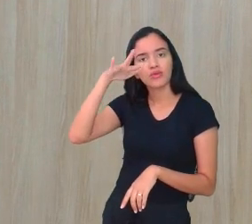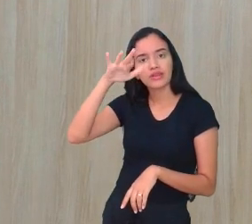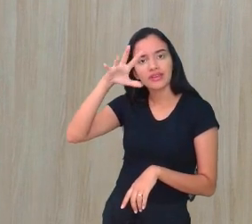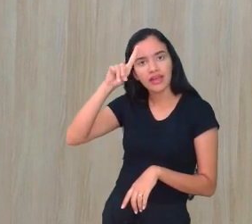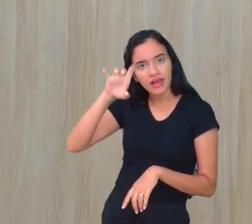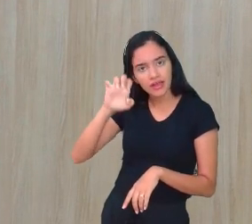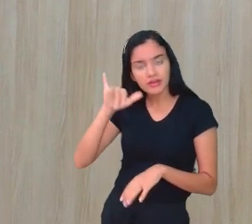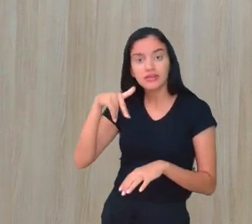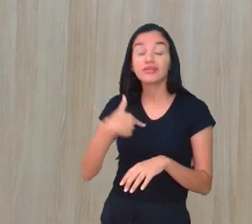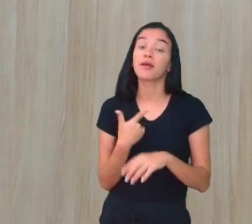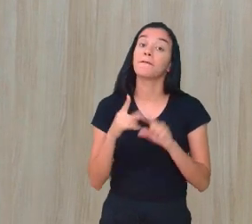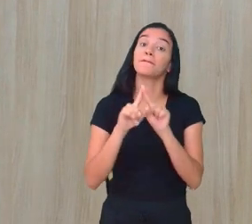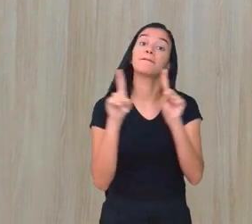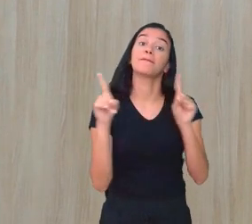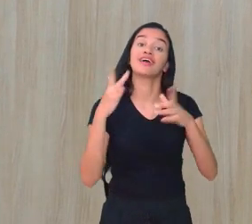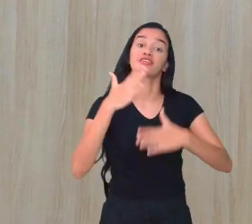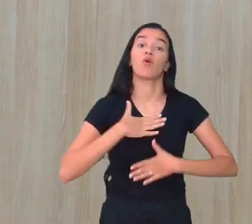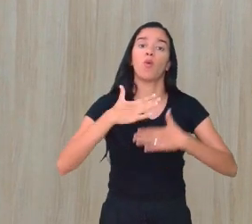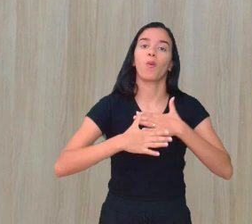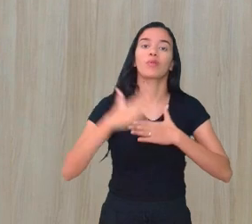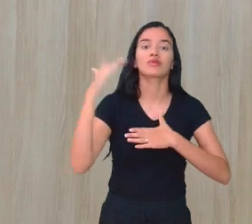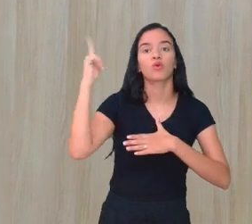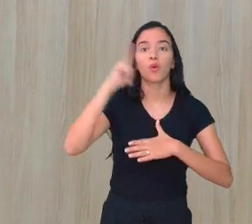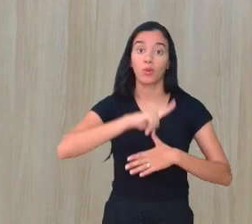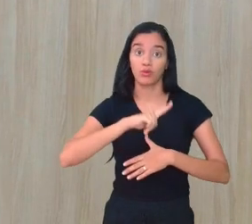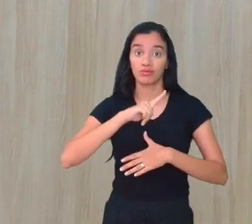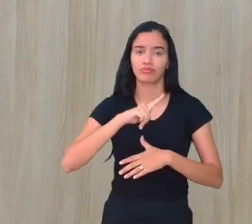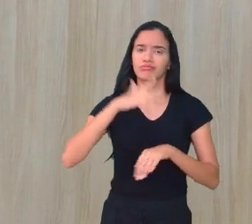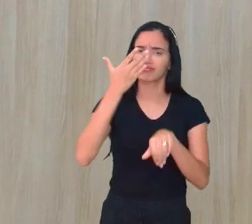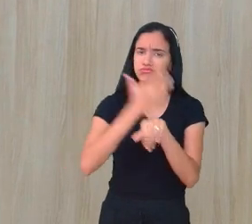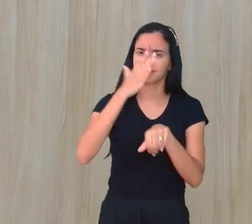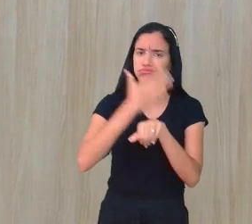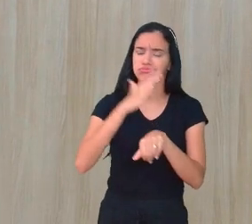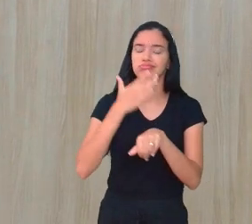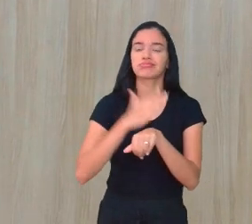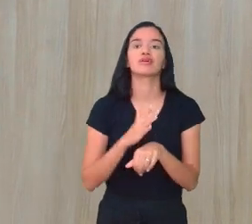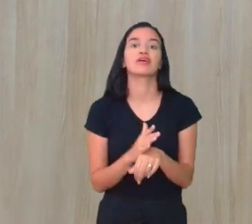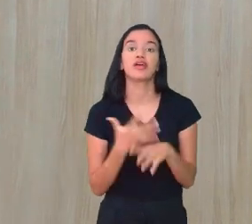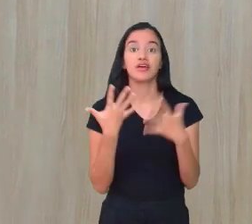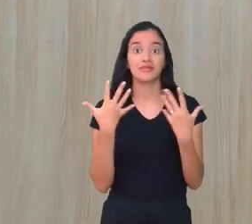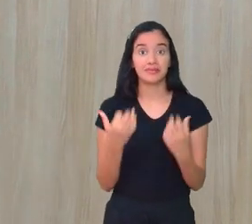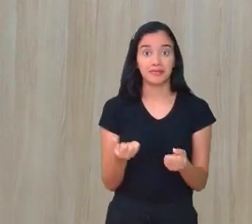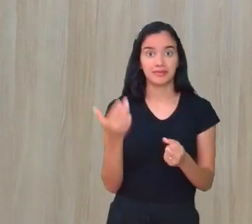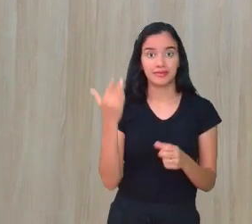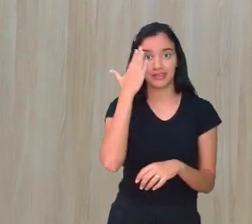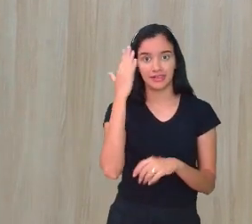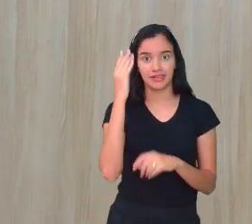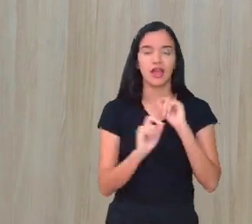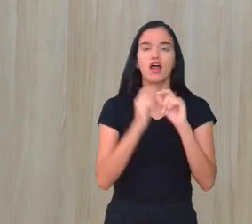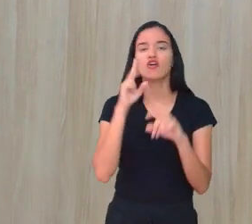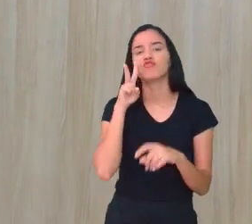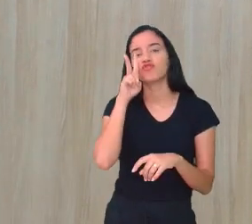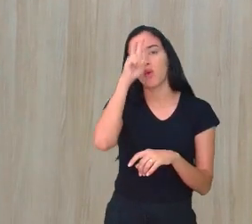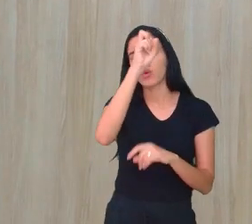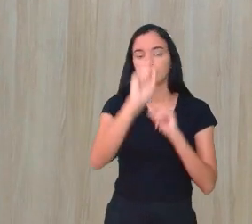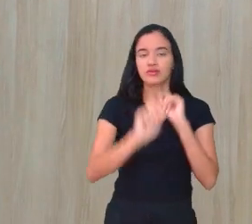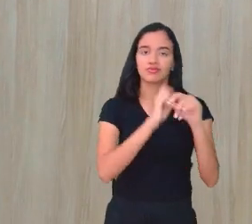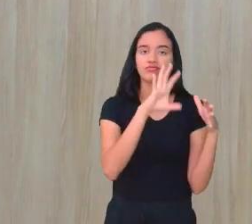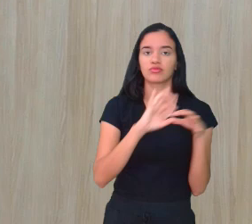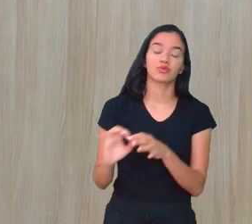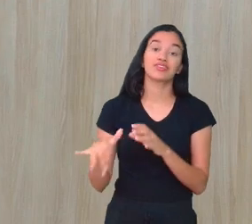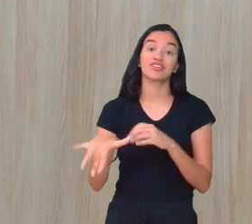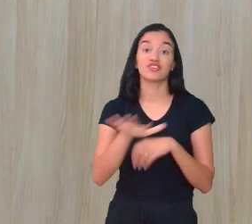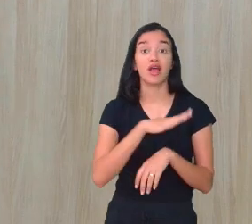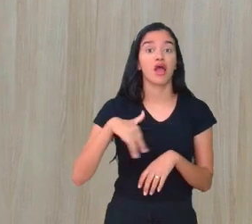corpo de conseguir realizar aí outras atividades. Então, ó, vamos entender o que é a força, num contexto geral,